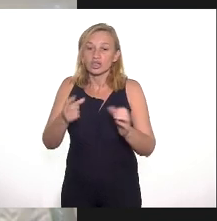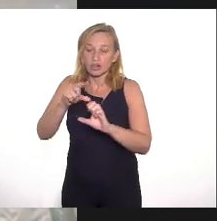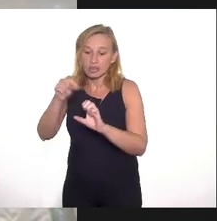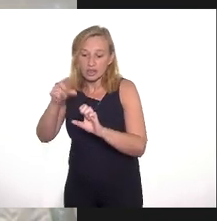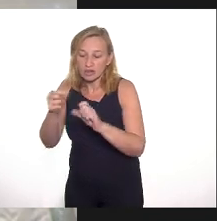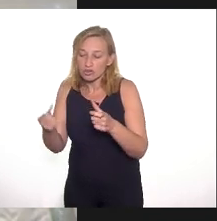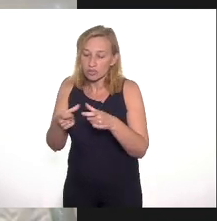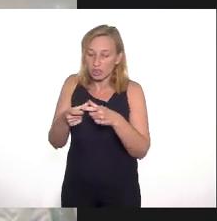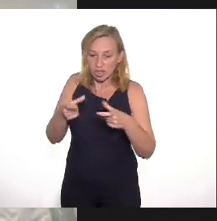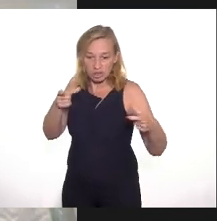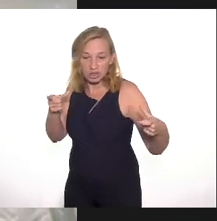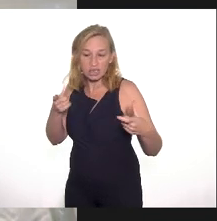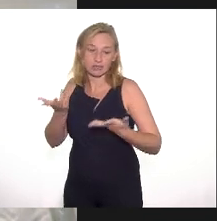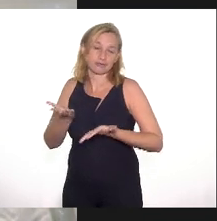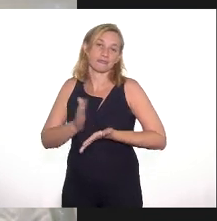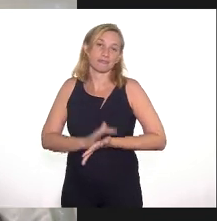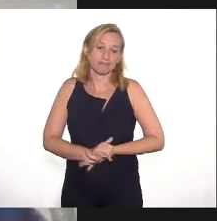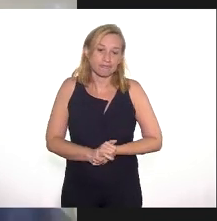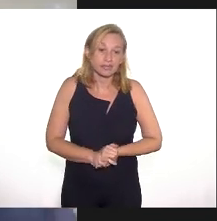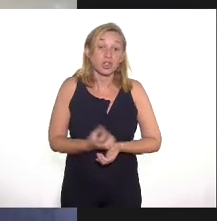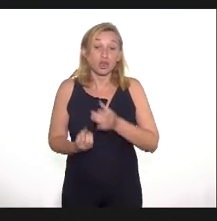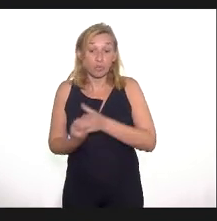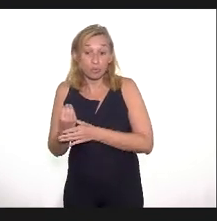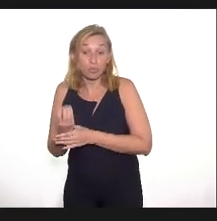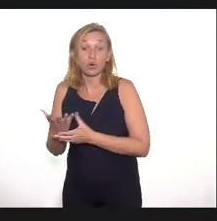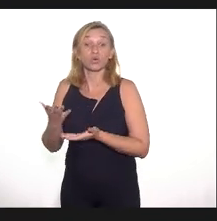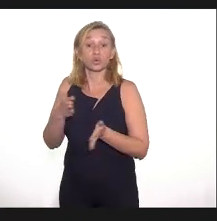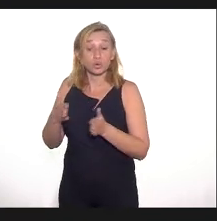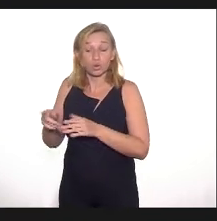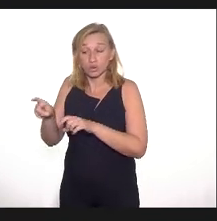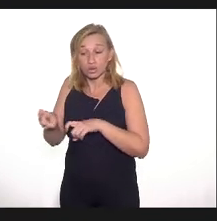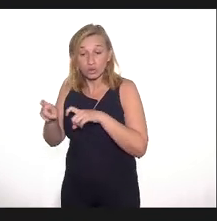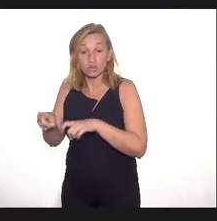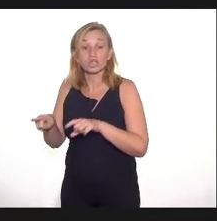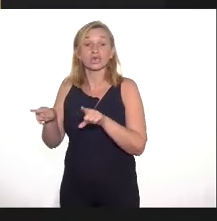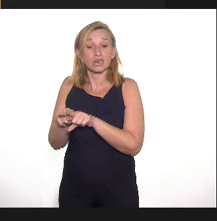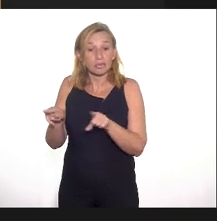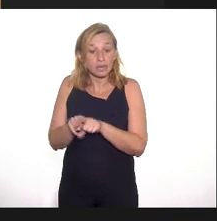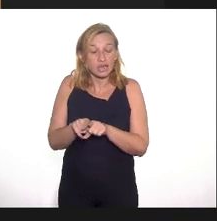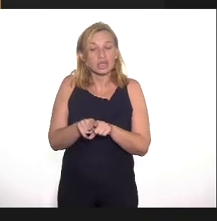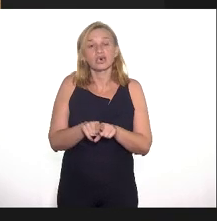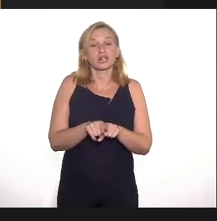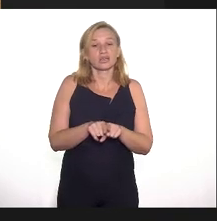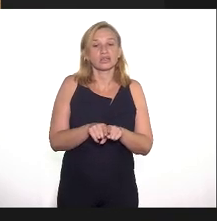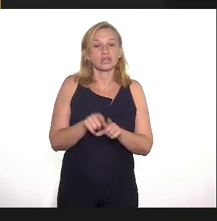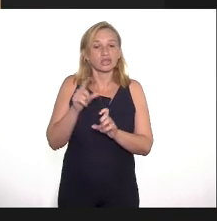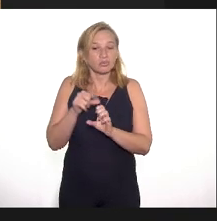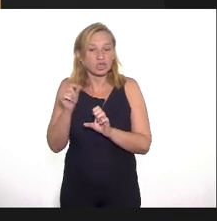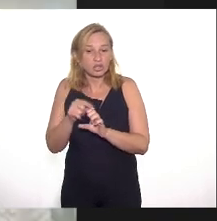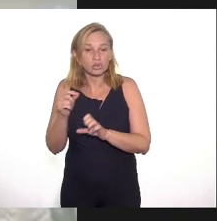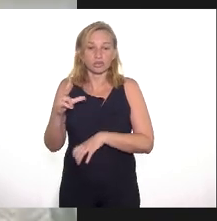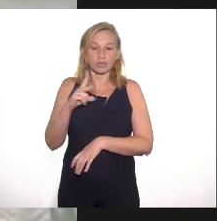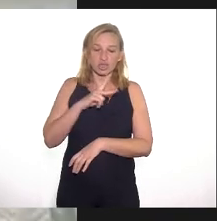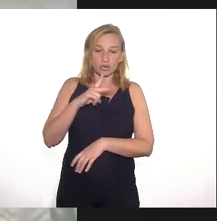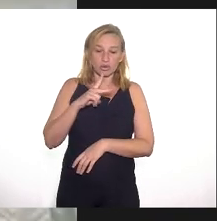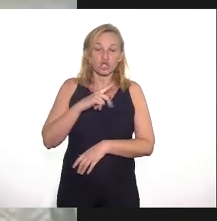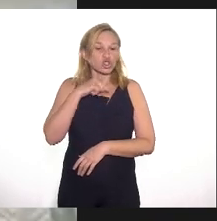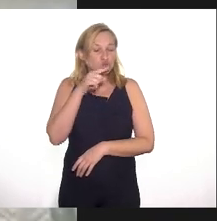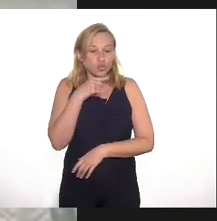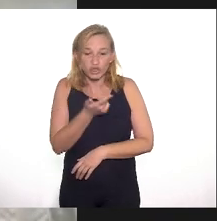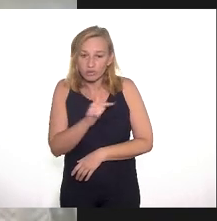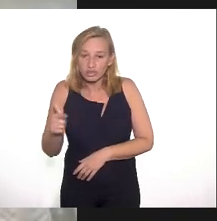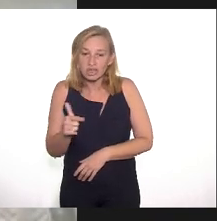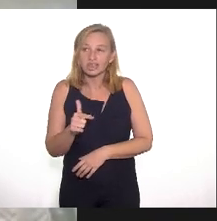pequenos empresários, os pequenos produtores, aqueles empresários, empreendedores individuais, e, sem dúvida